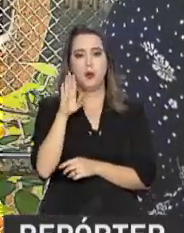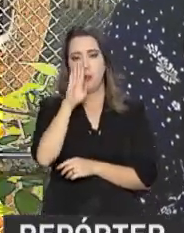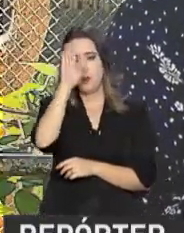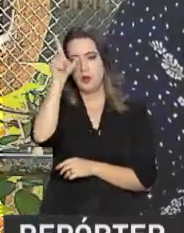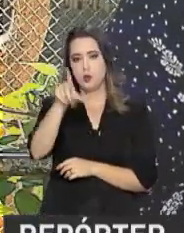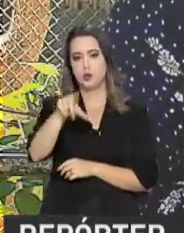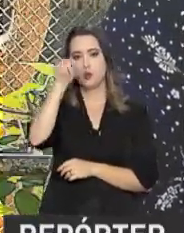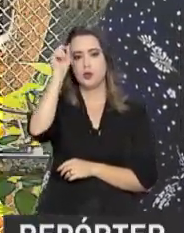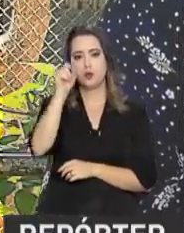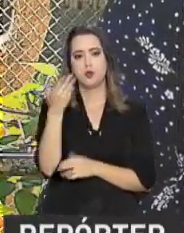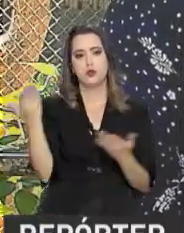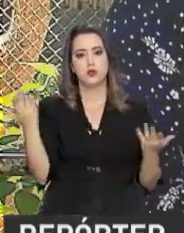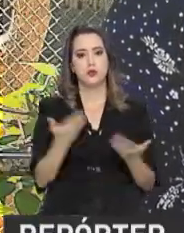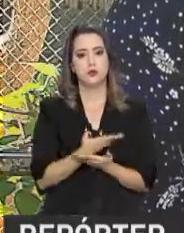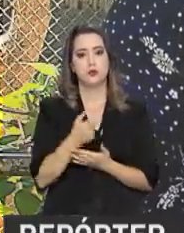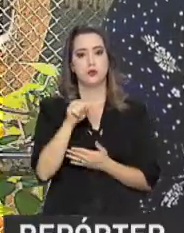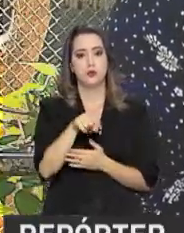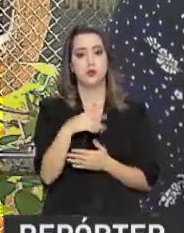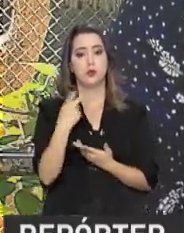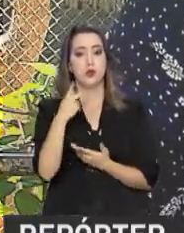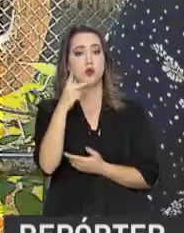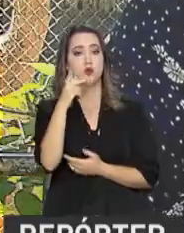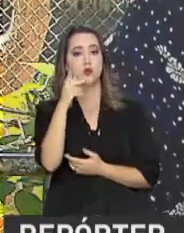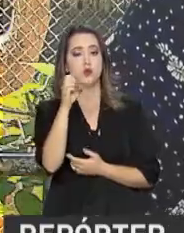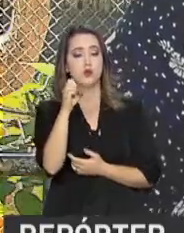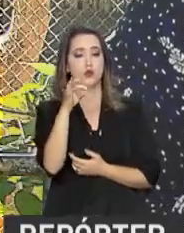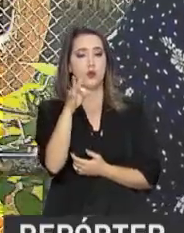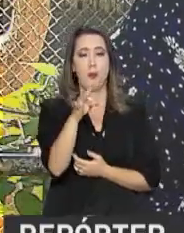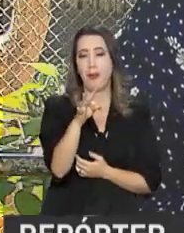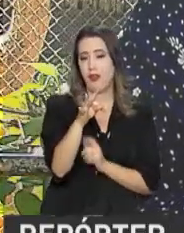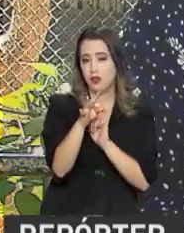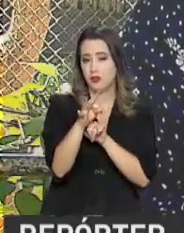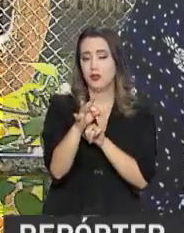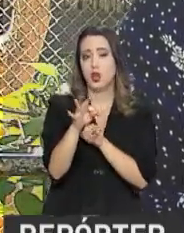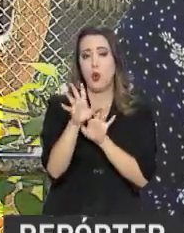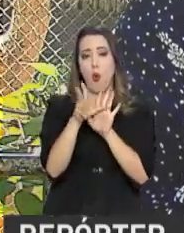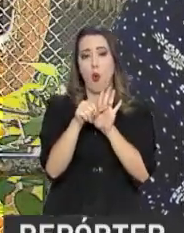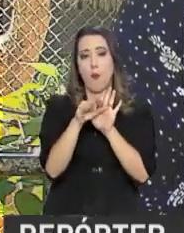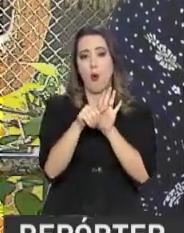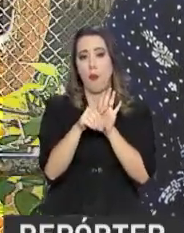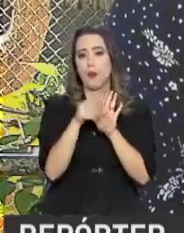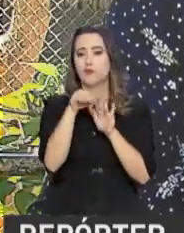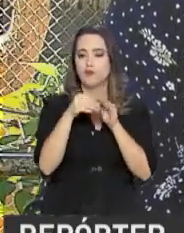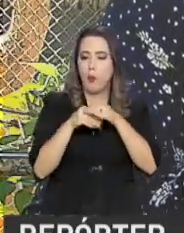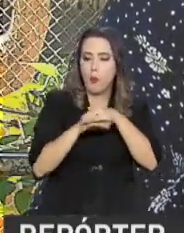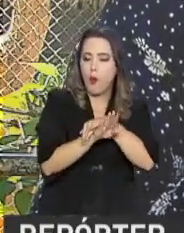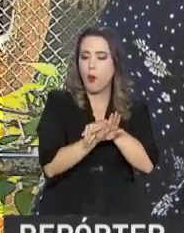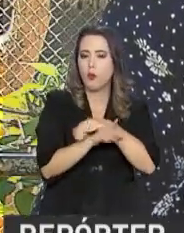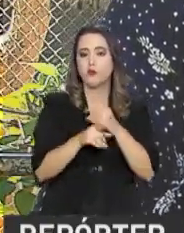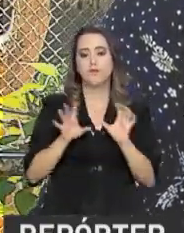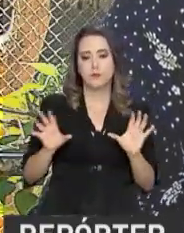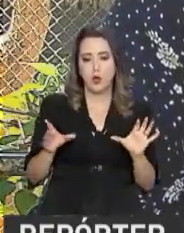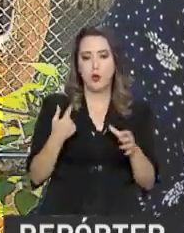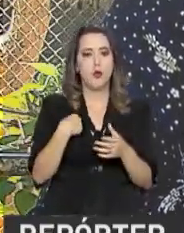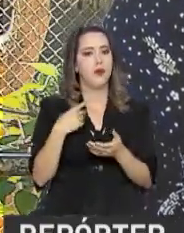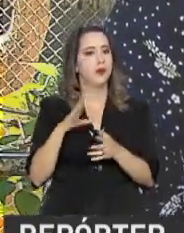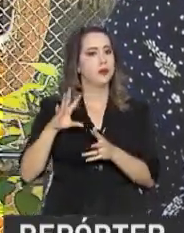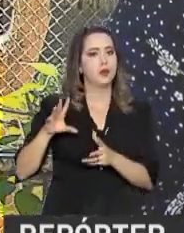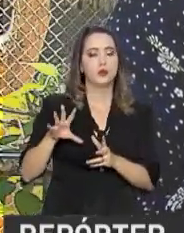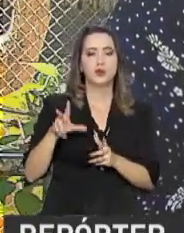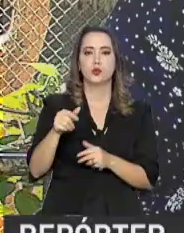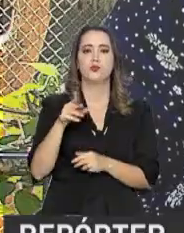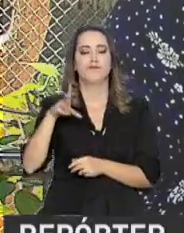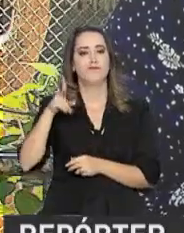preferido do mercado dos pets e principal alvo dos traficantes por isso é capturado aos milhares